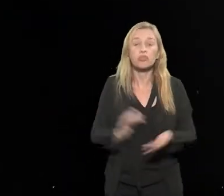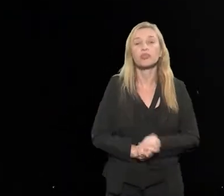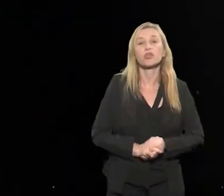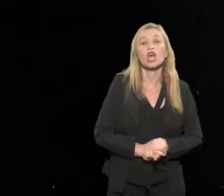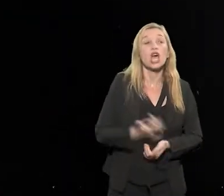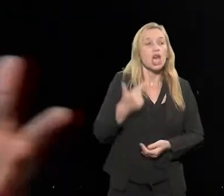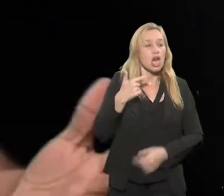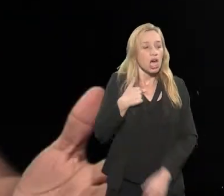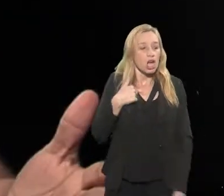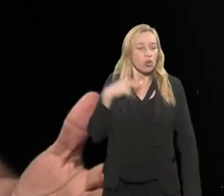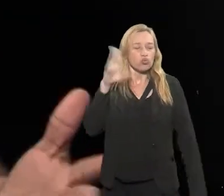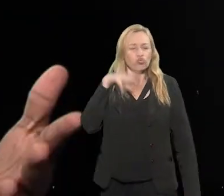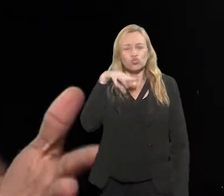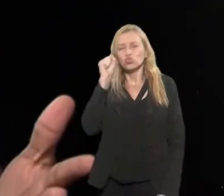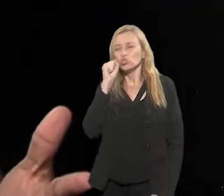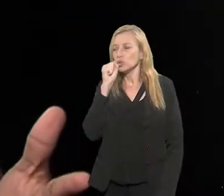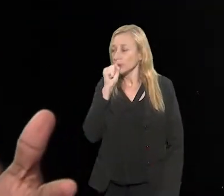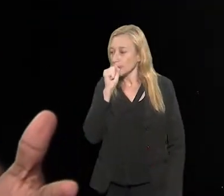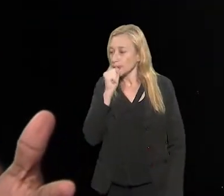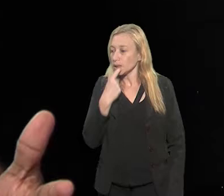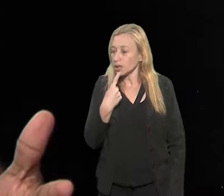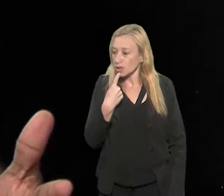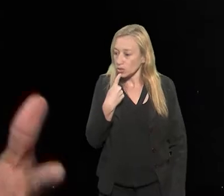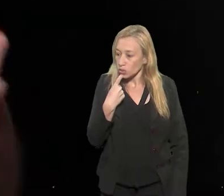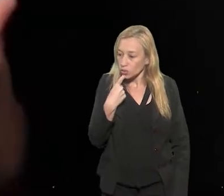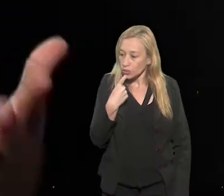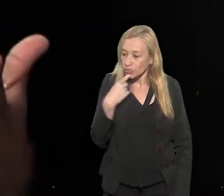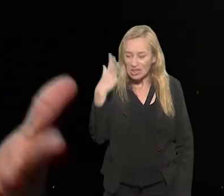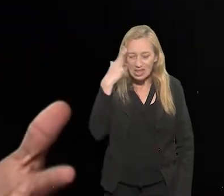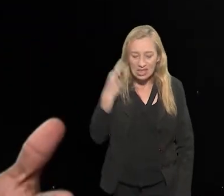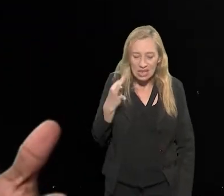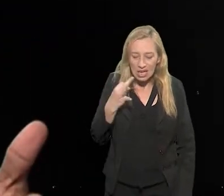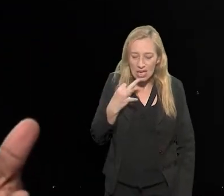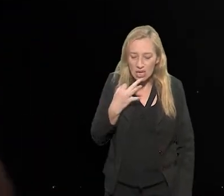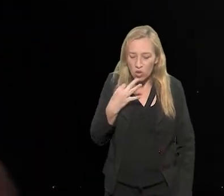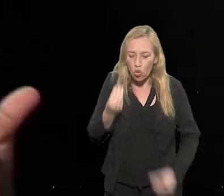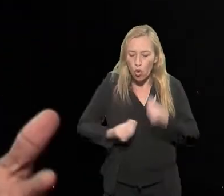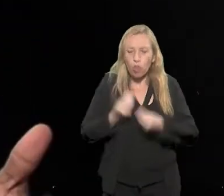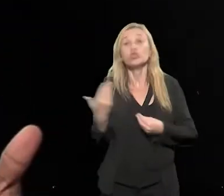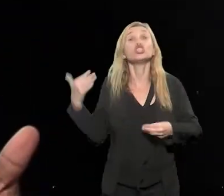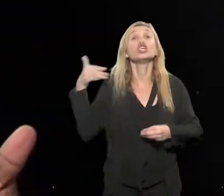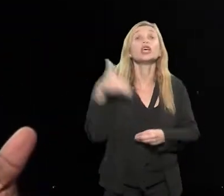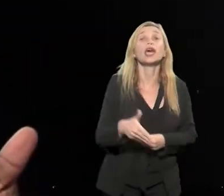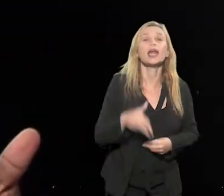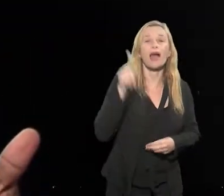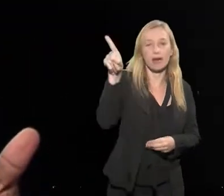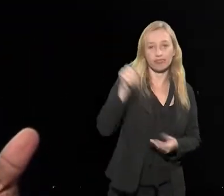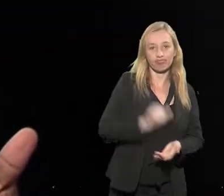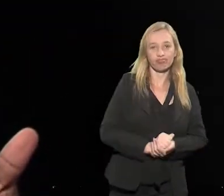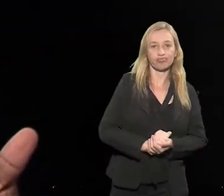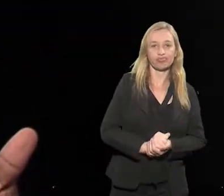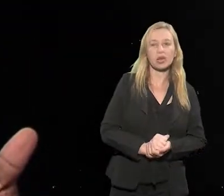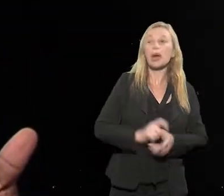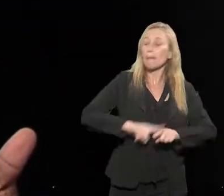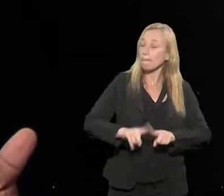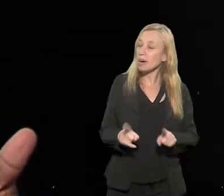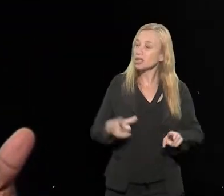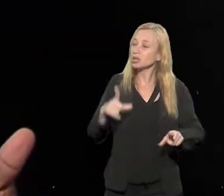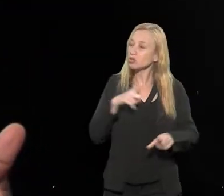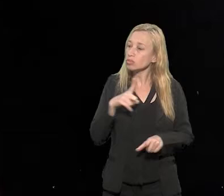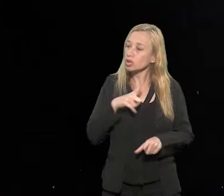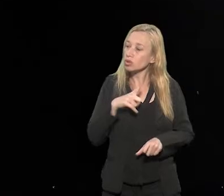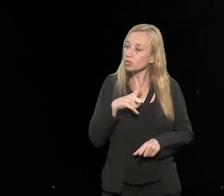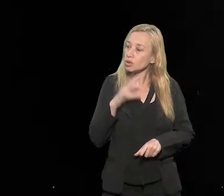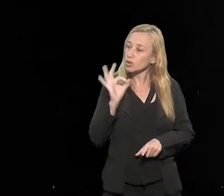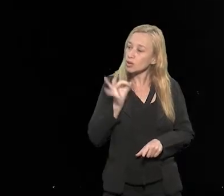Eu nunca soube exatamente como é que eu cheguei lá, né? Mas eu